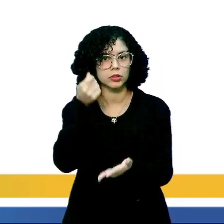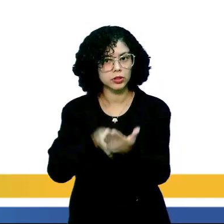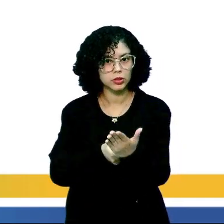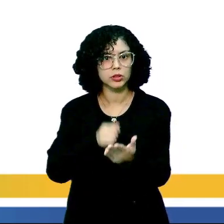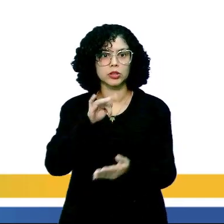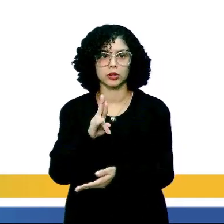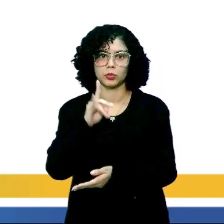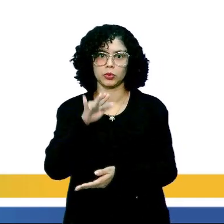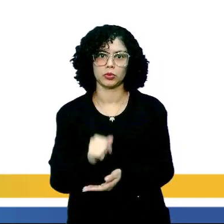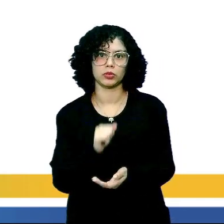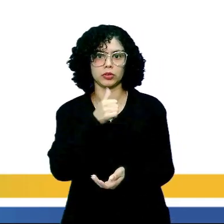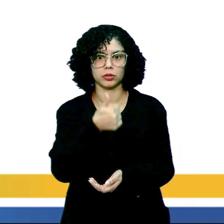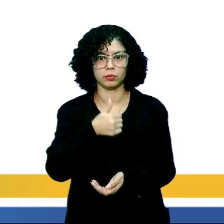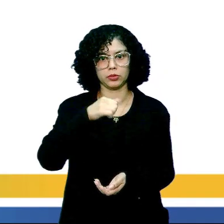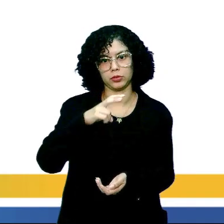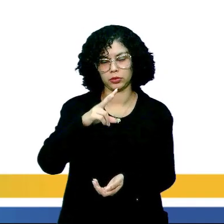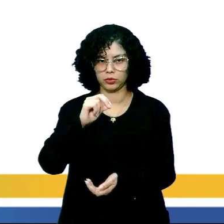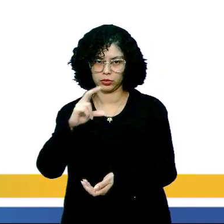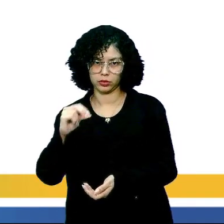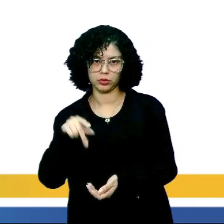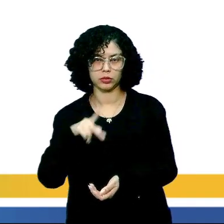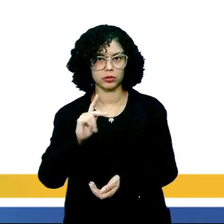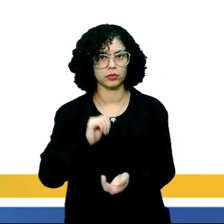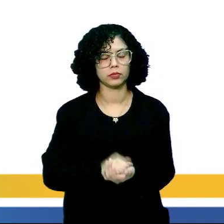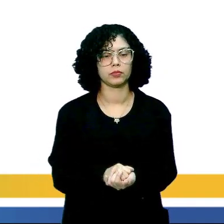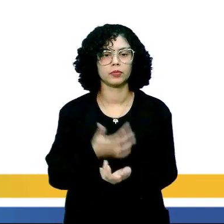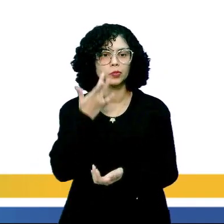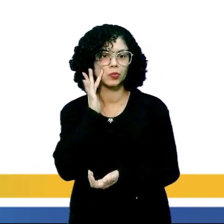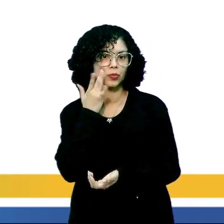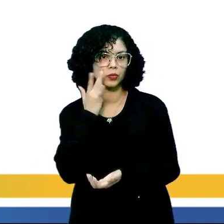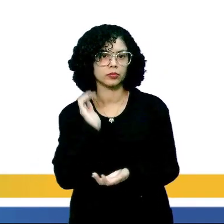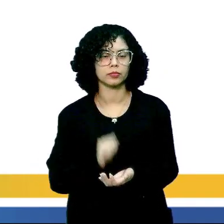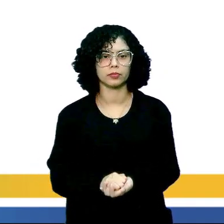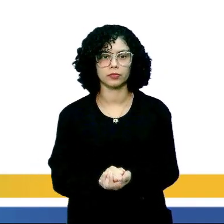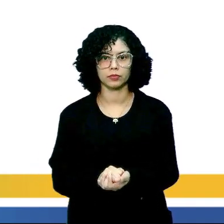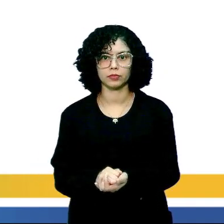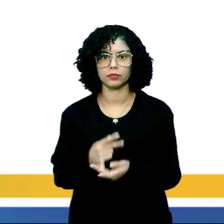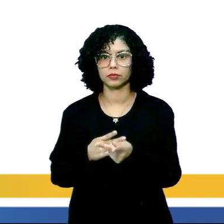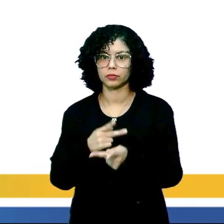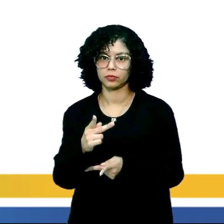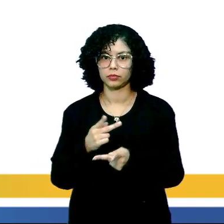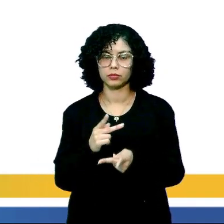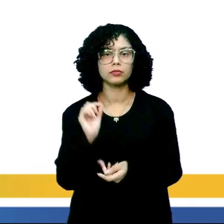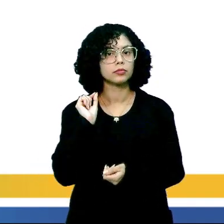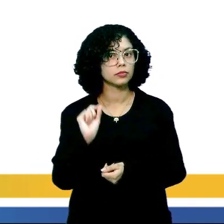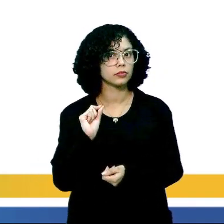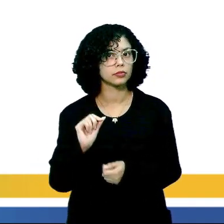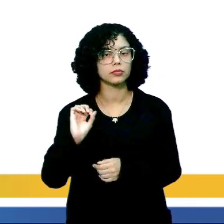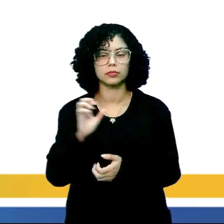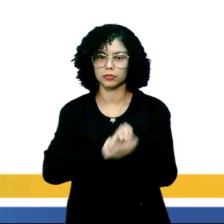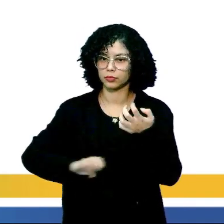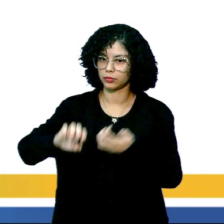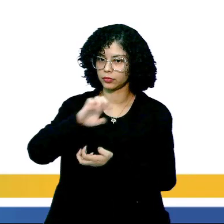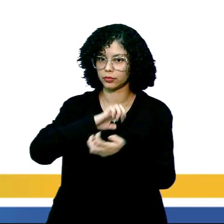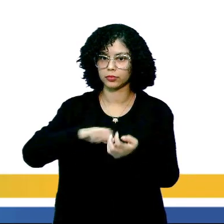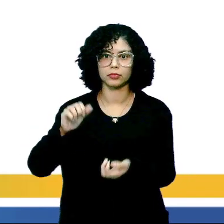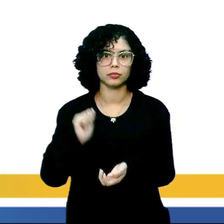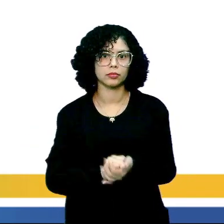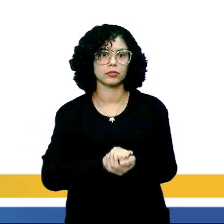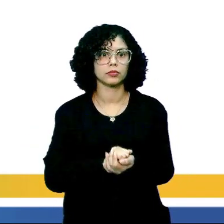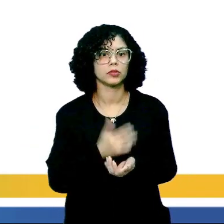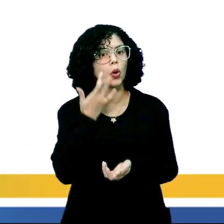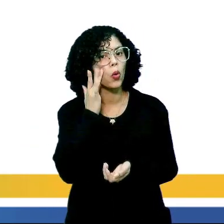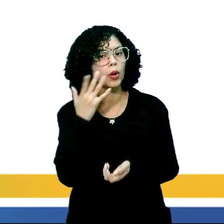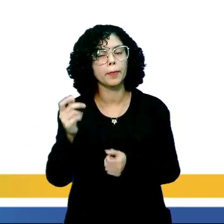imposto, né, de 1.500 quilos de ouro que nós vimos na aula passada. Então, o plano era que a revolta acontecesse nesse dia lá em Ouro